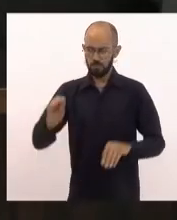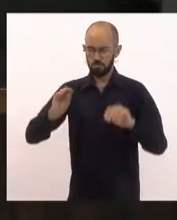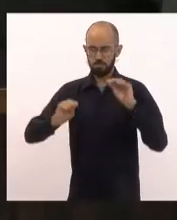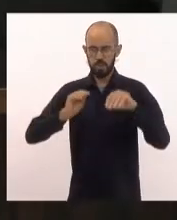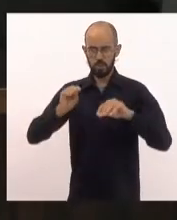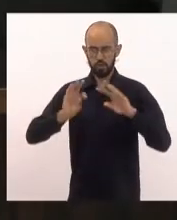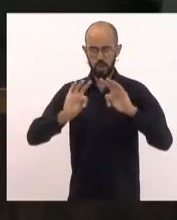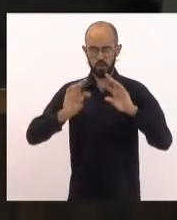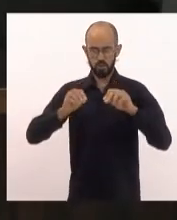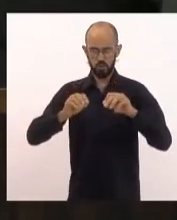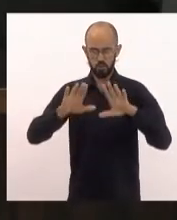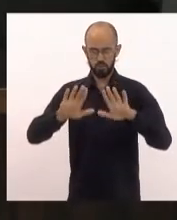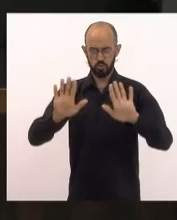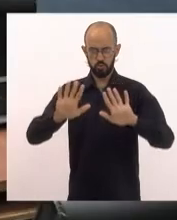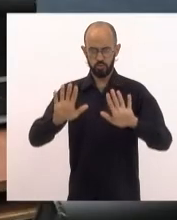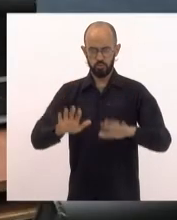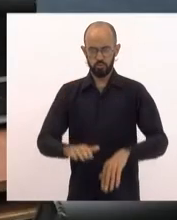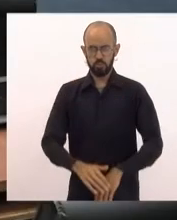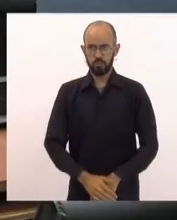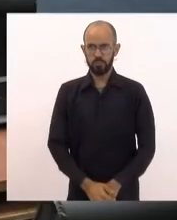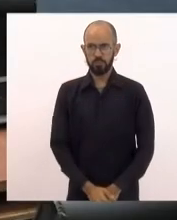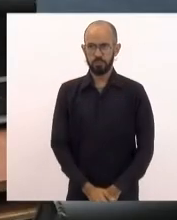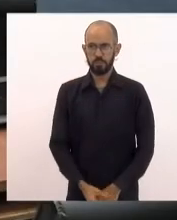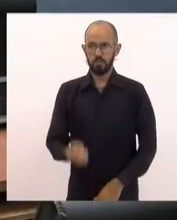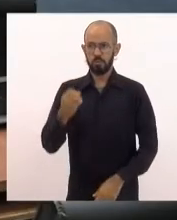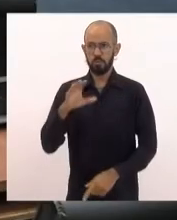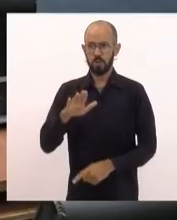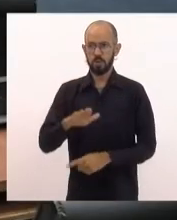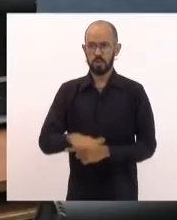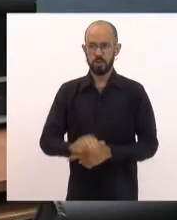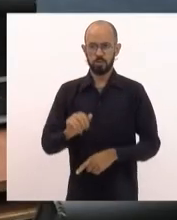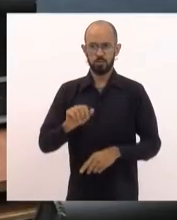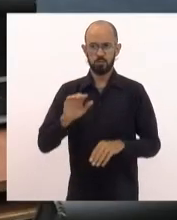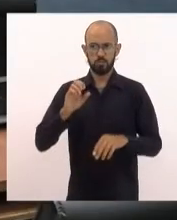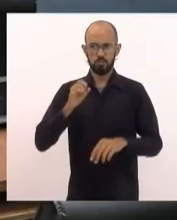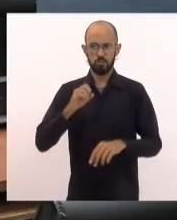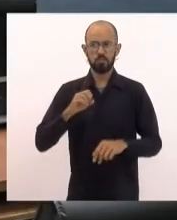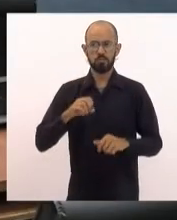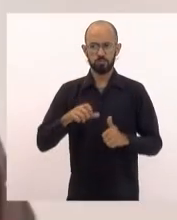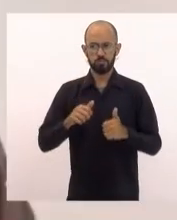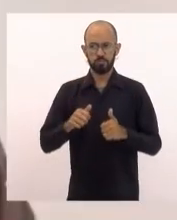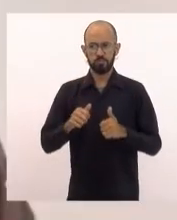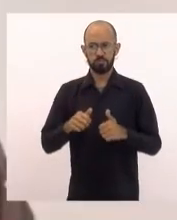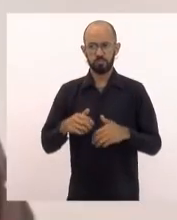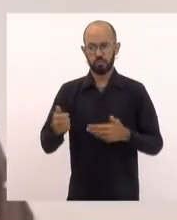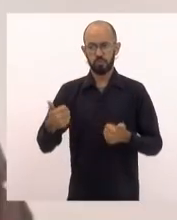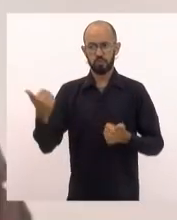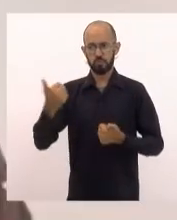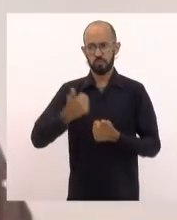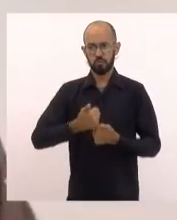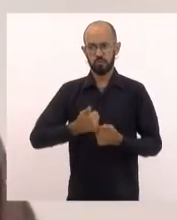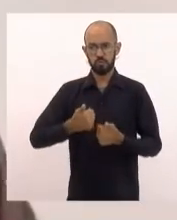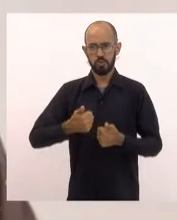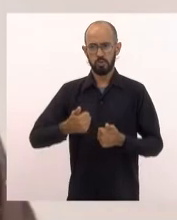todas e todos. Boa tarde, presidente. Já assumindo aqui a posição da presidência. Deputado